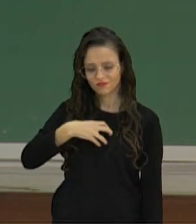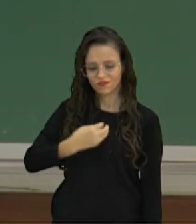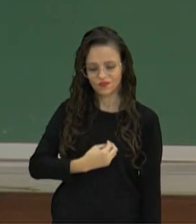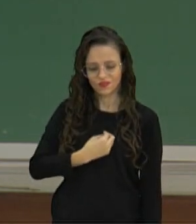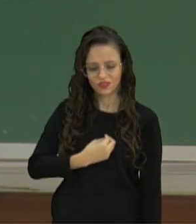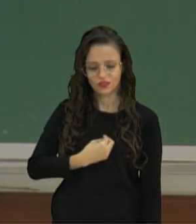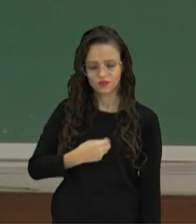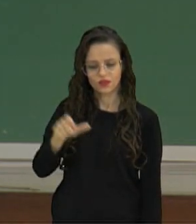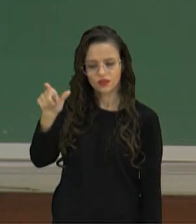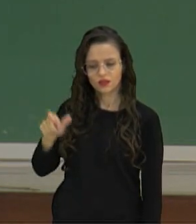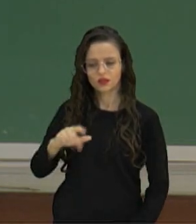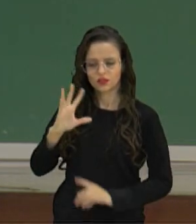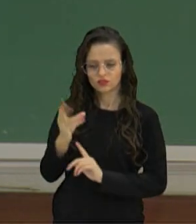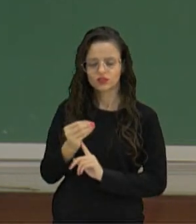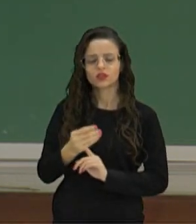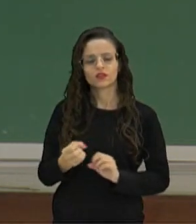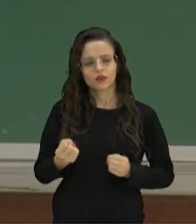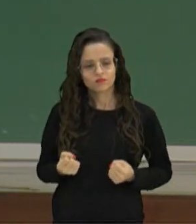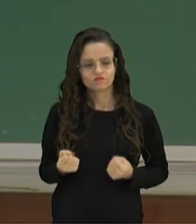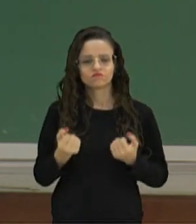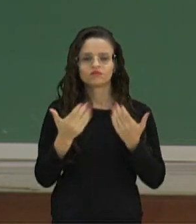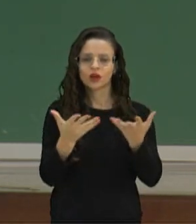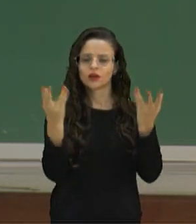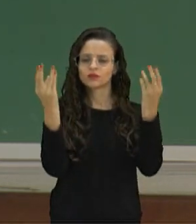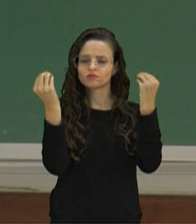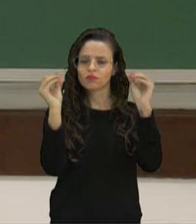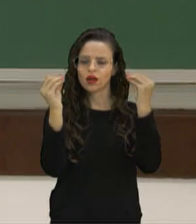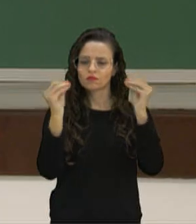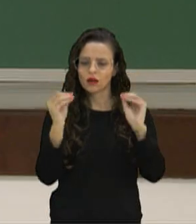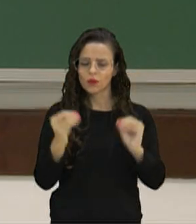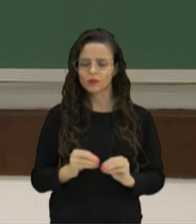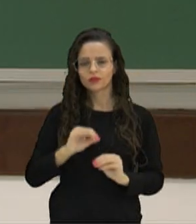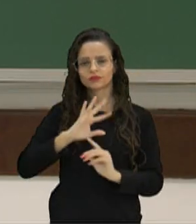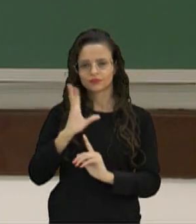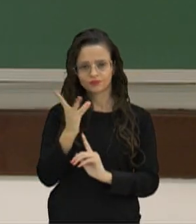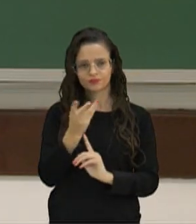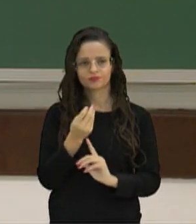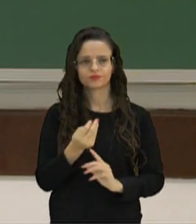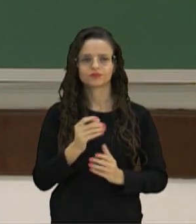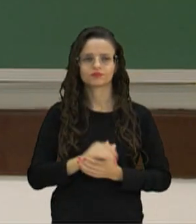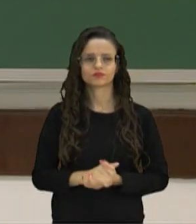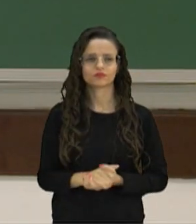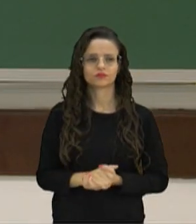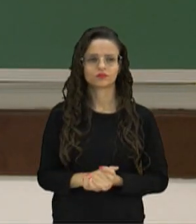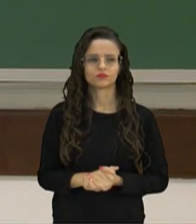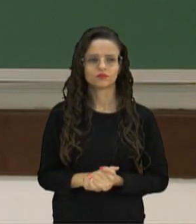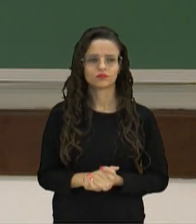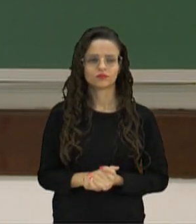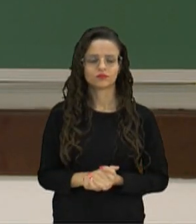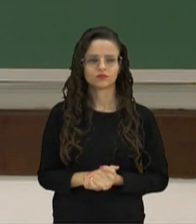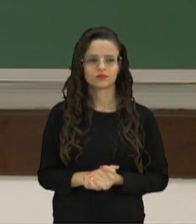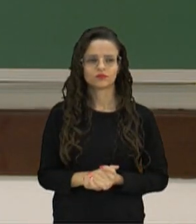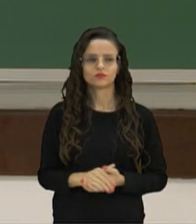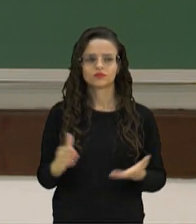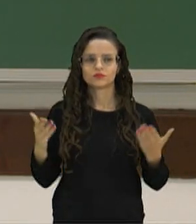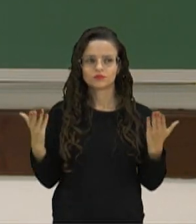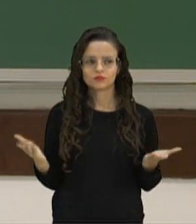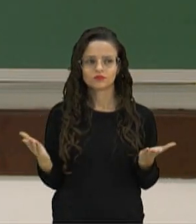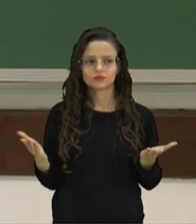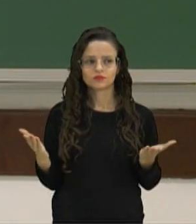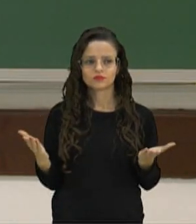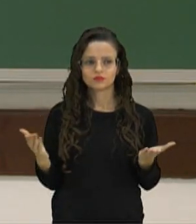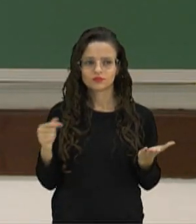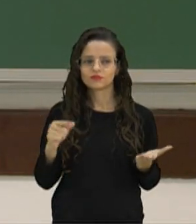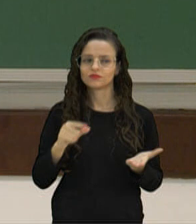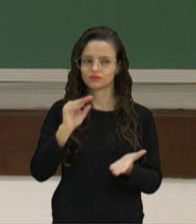que o artista vive, vai ser colocada ali nas obras de arte. Então,